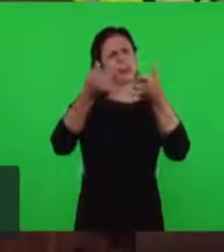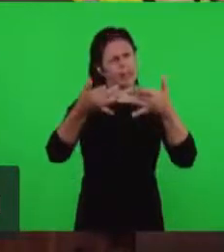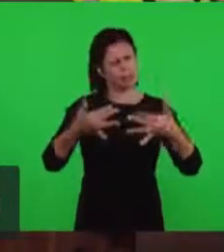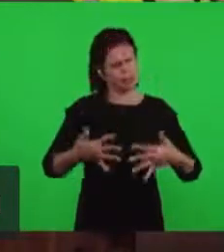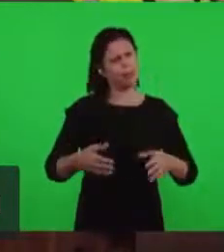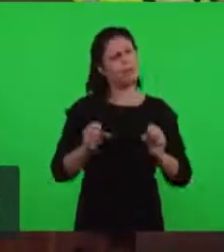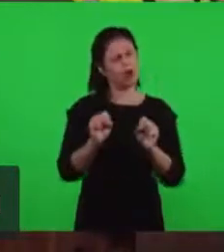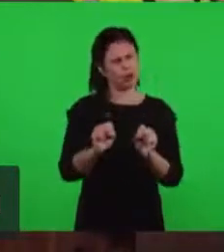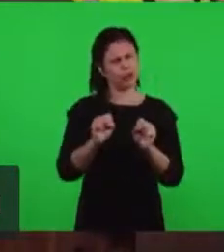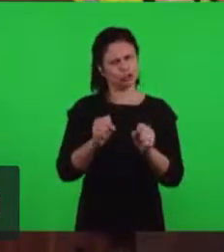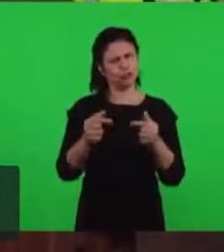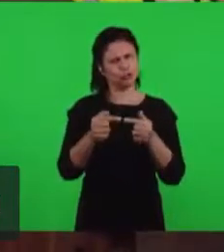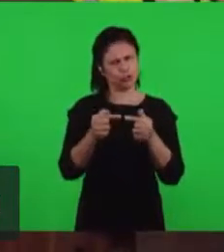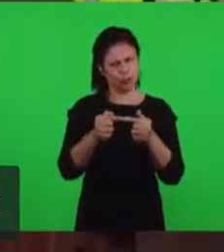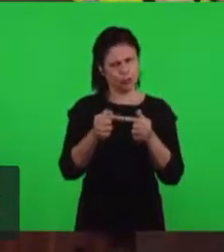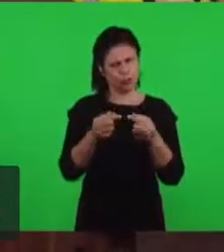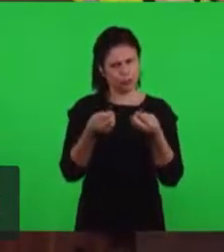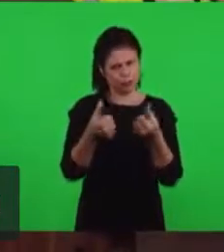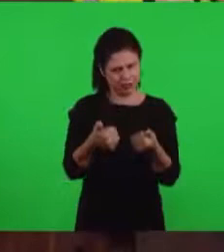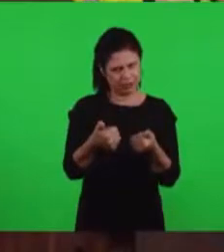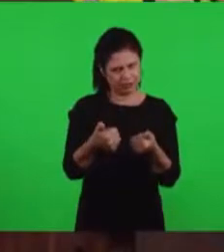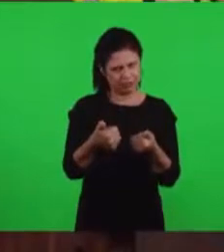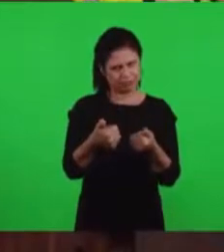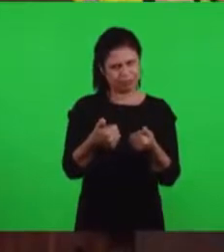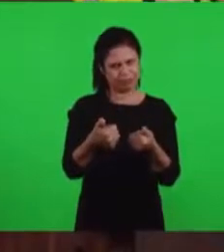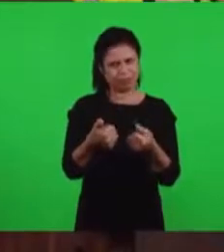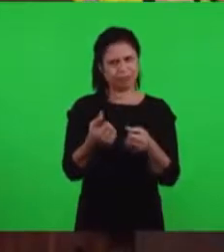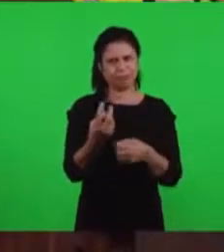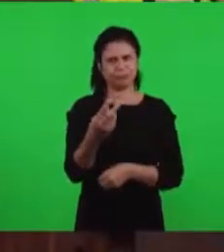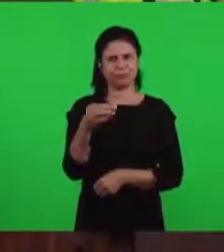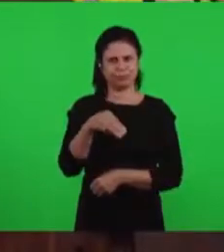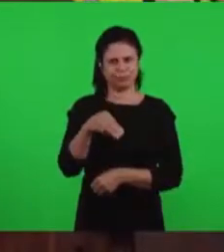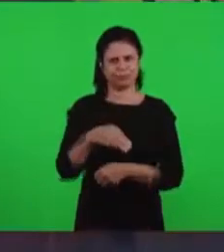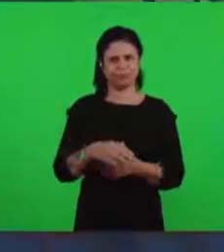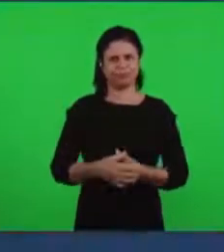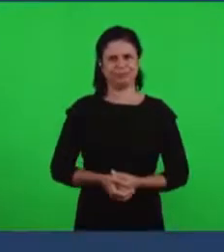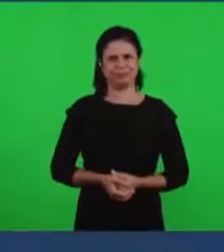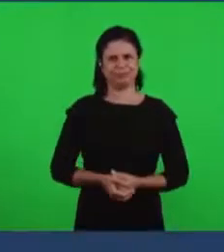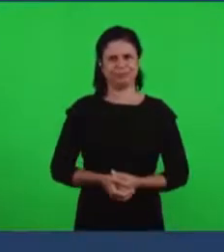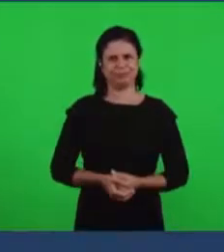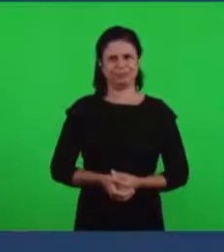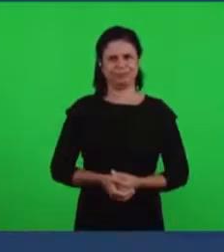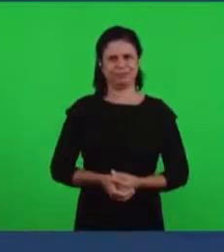relacionado ao assunto dessa pergunta então em 2012 estaremos de volta